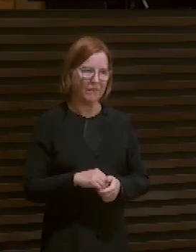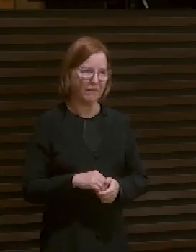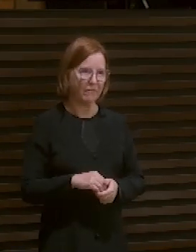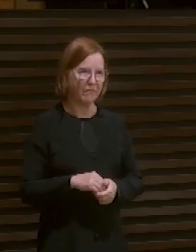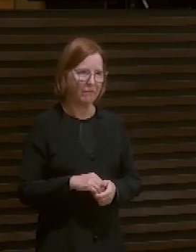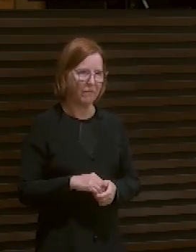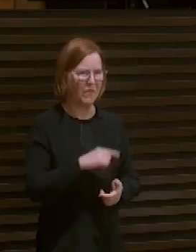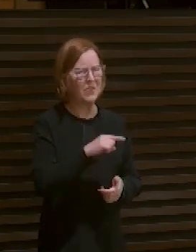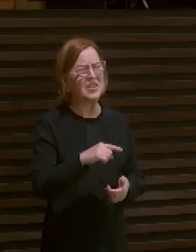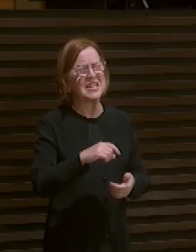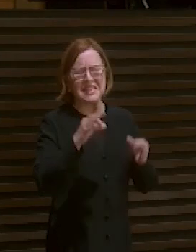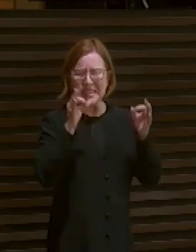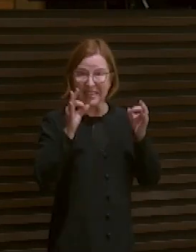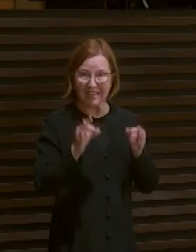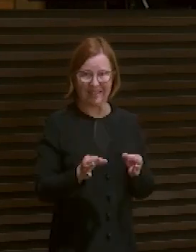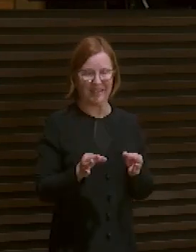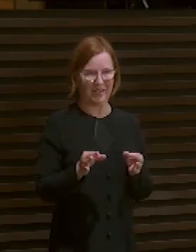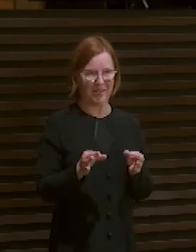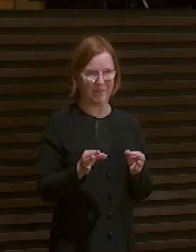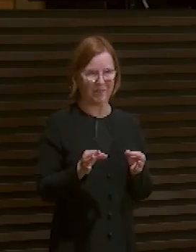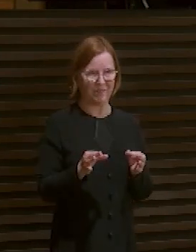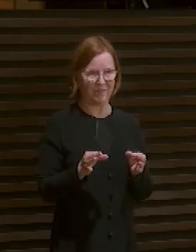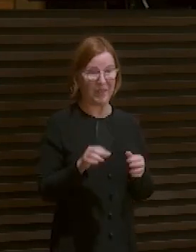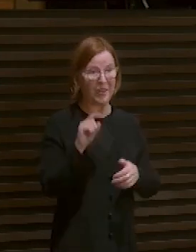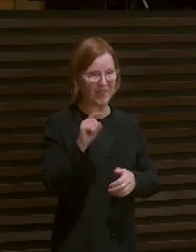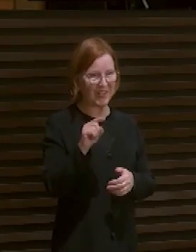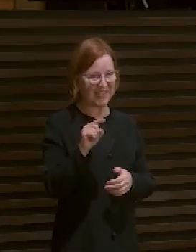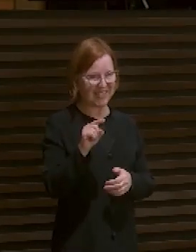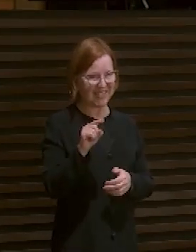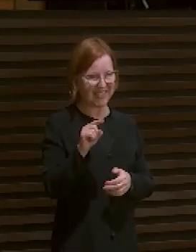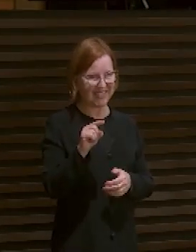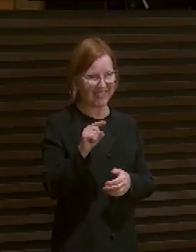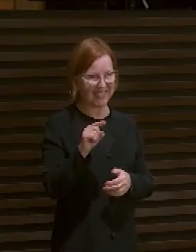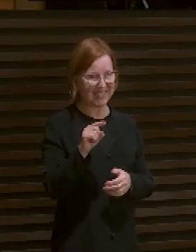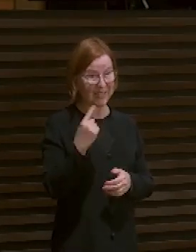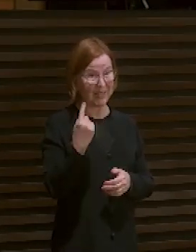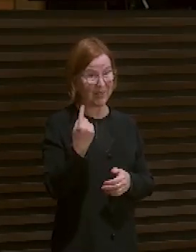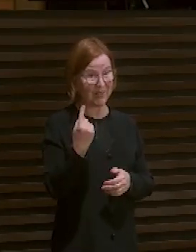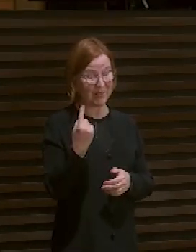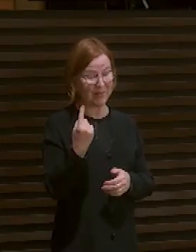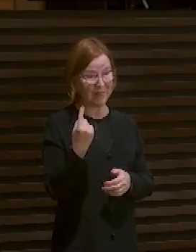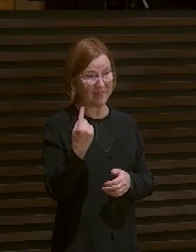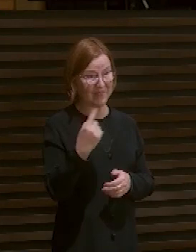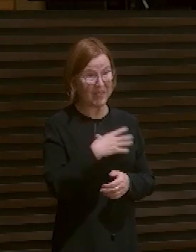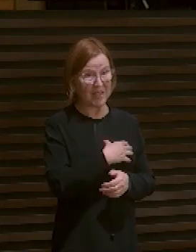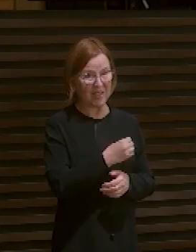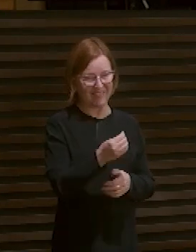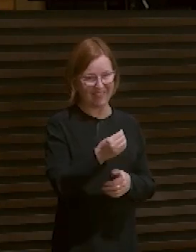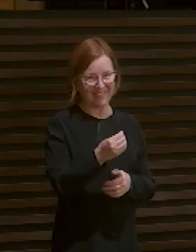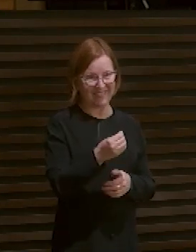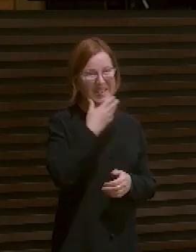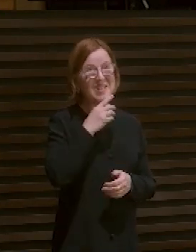Você tem certeza que você é um ou uma filha